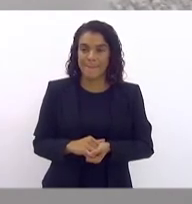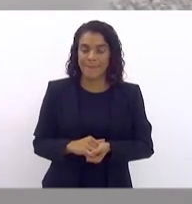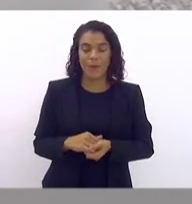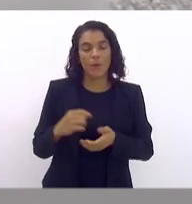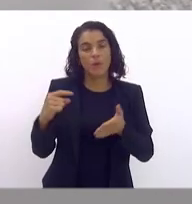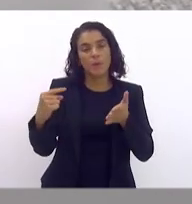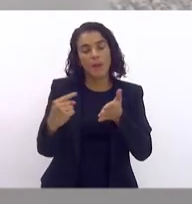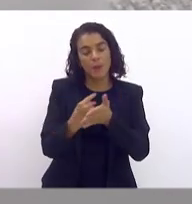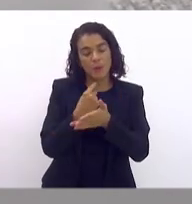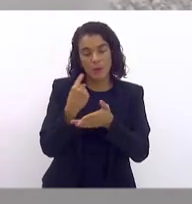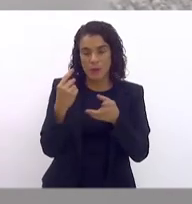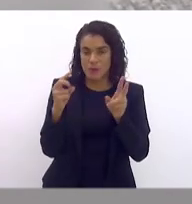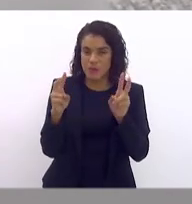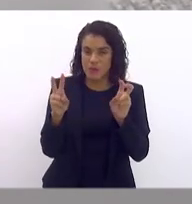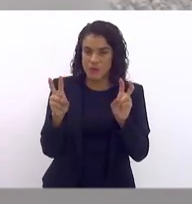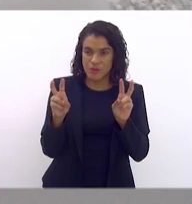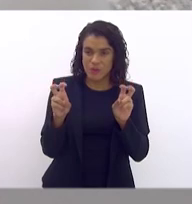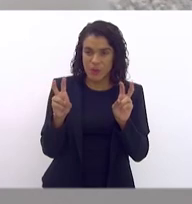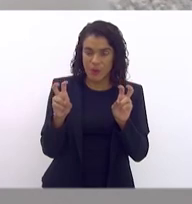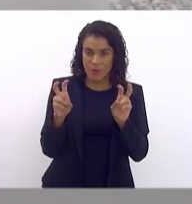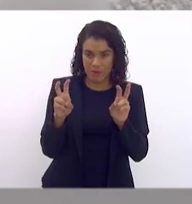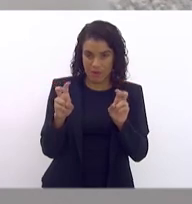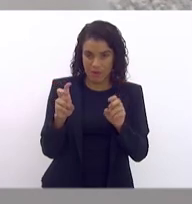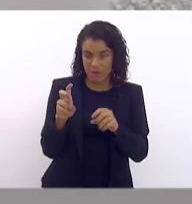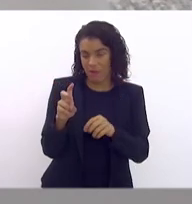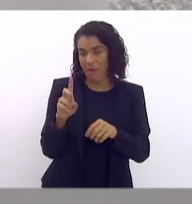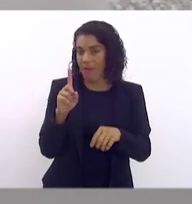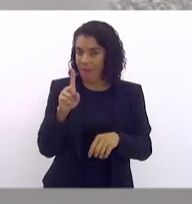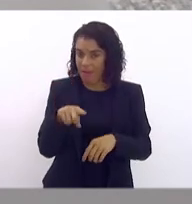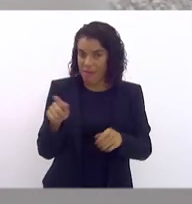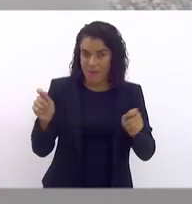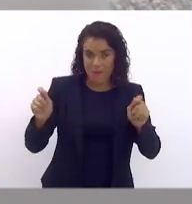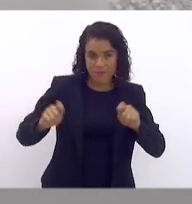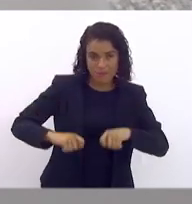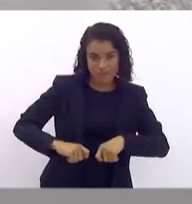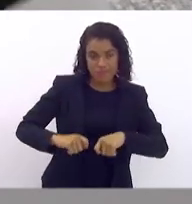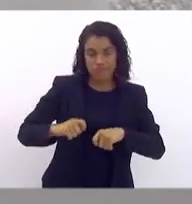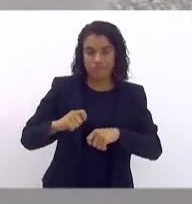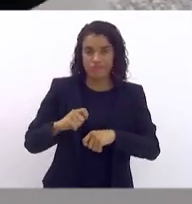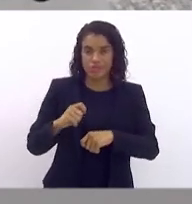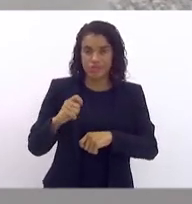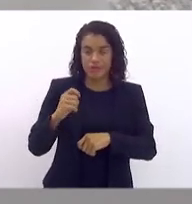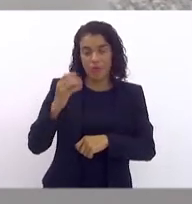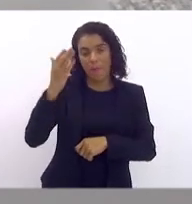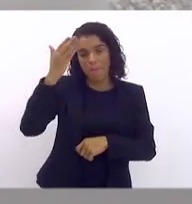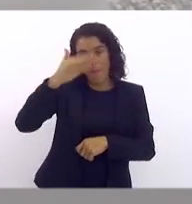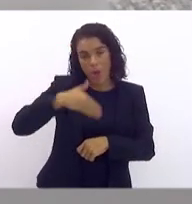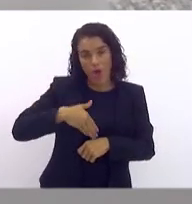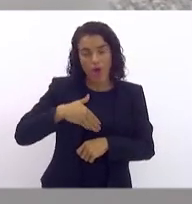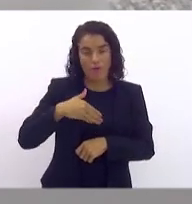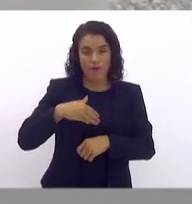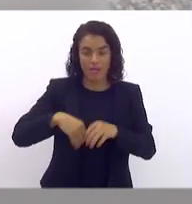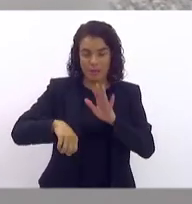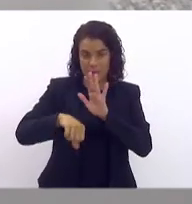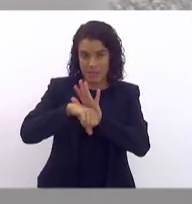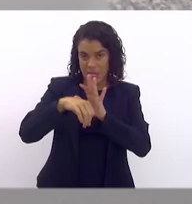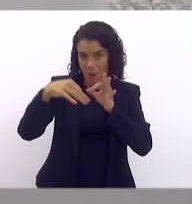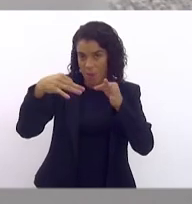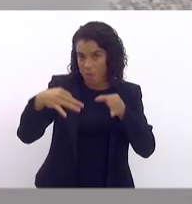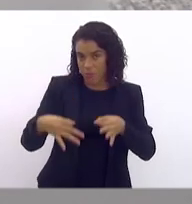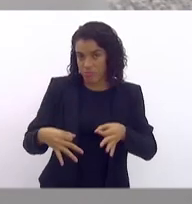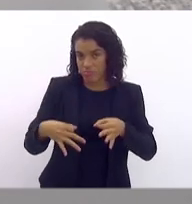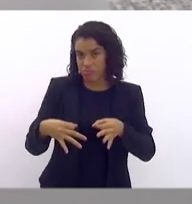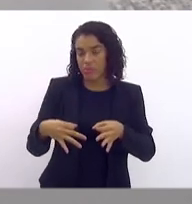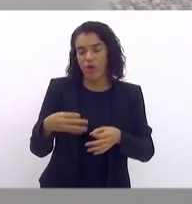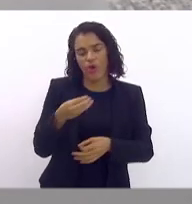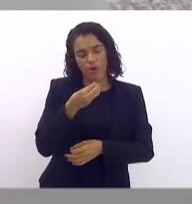questionado sobre se é possível garantir uma produção probatória eficiente em termos de garantias constitucionais Evidente